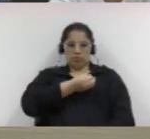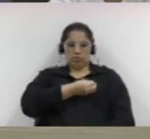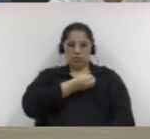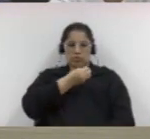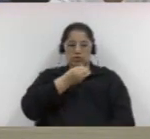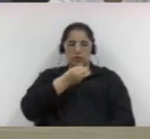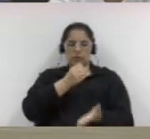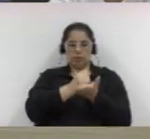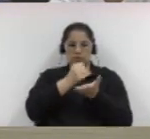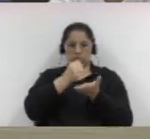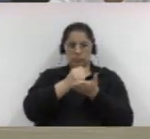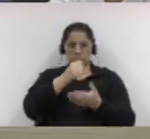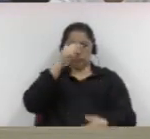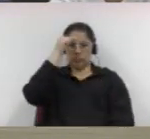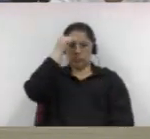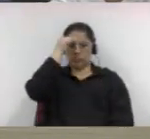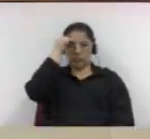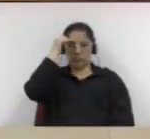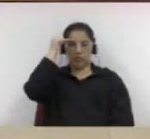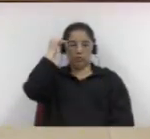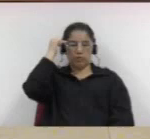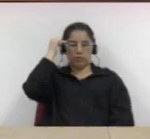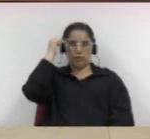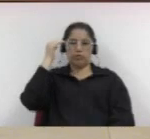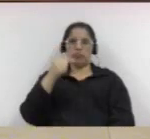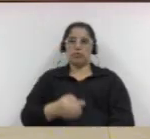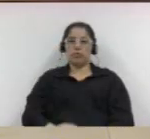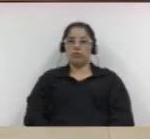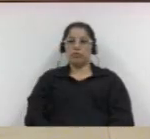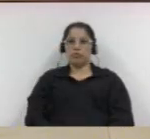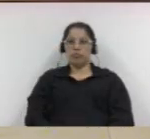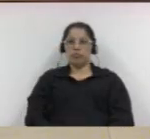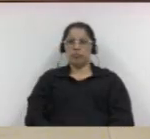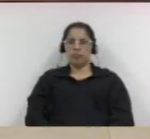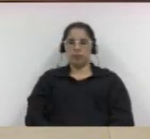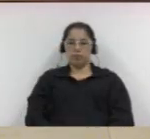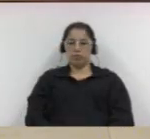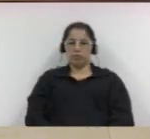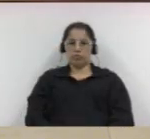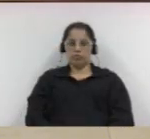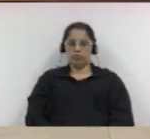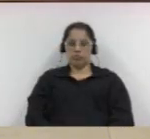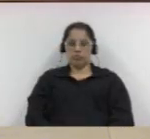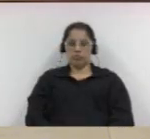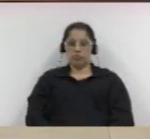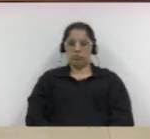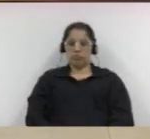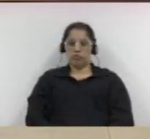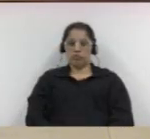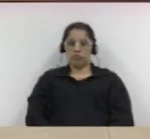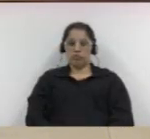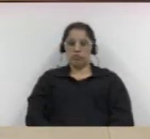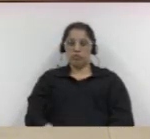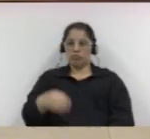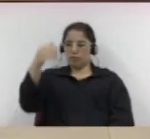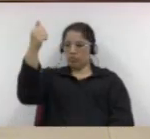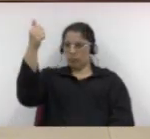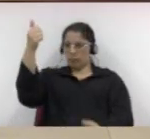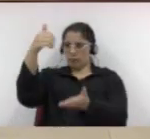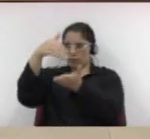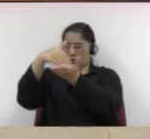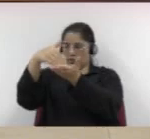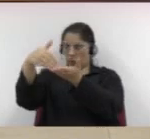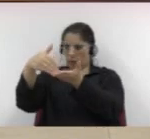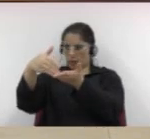Dr. Júlio. Registrada a presença do nobre vereador Dr. Júlio César, presente no plenário. Ao primeiro secretário